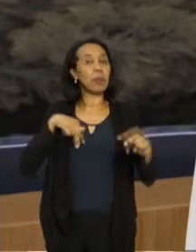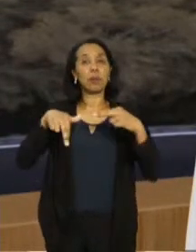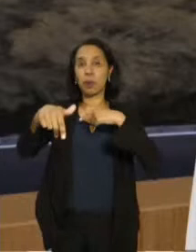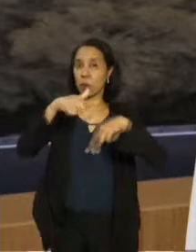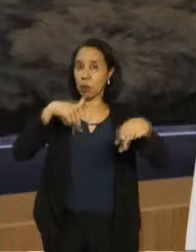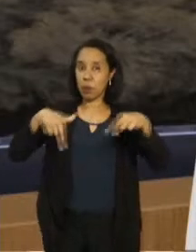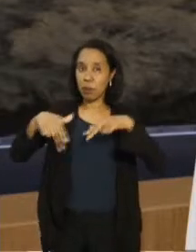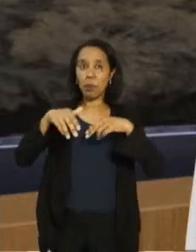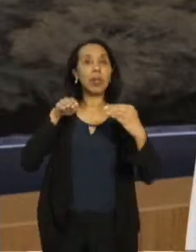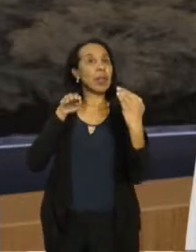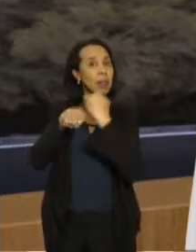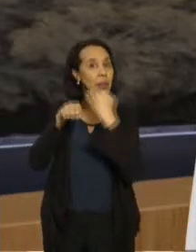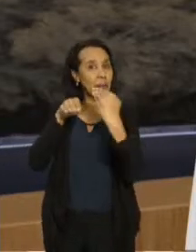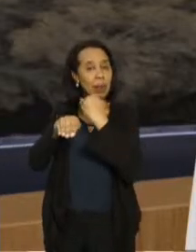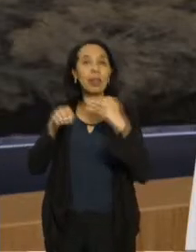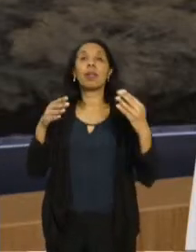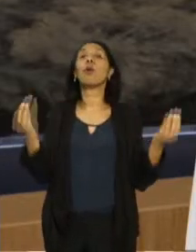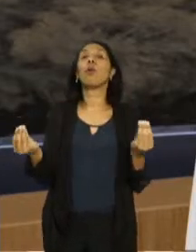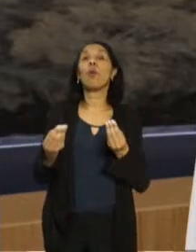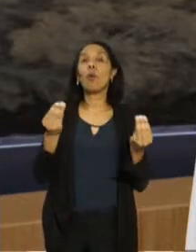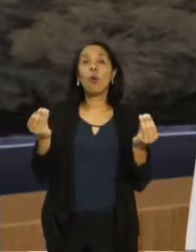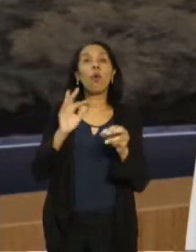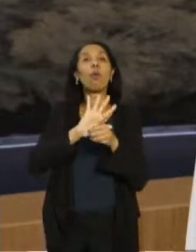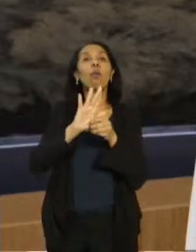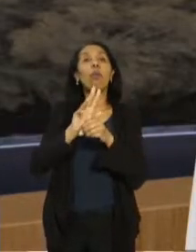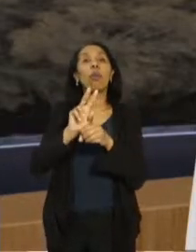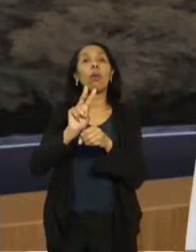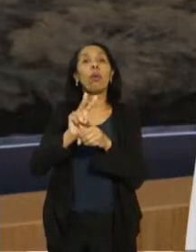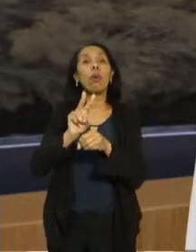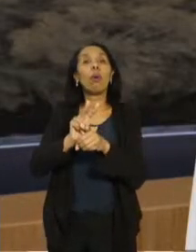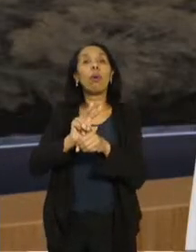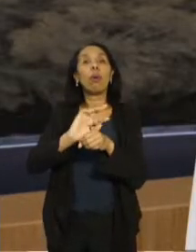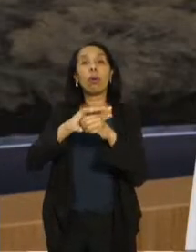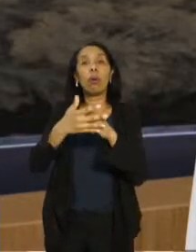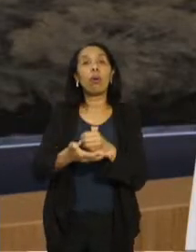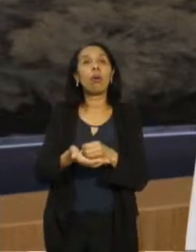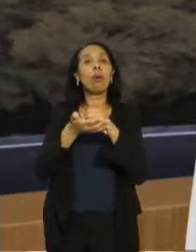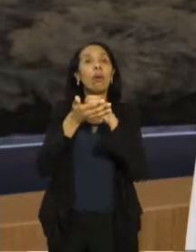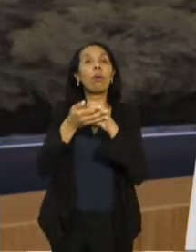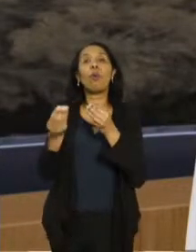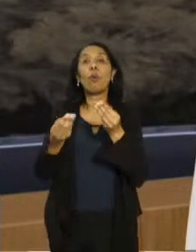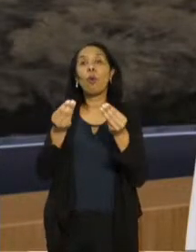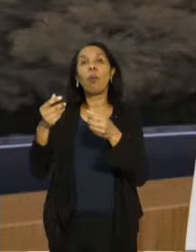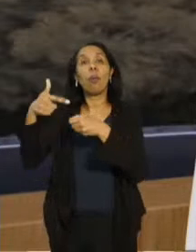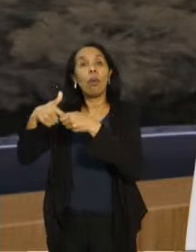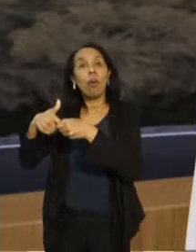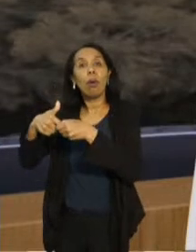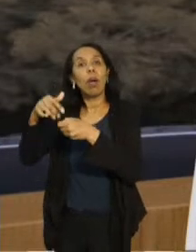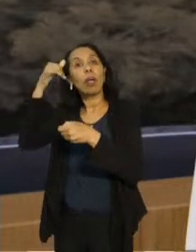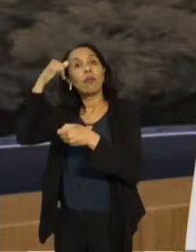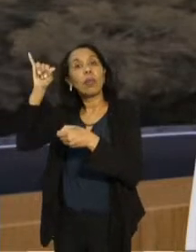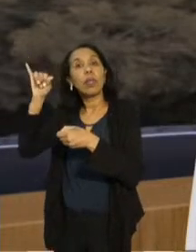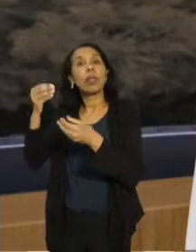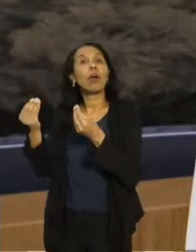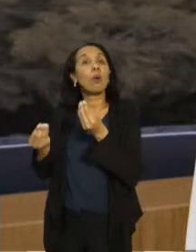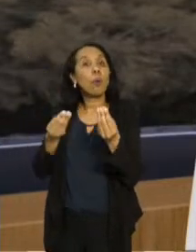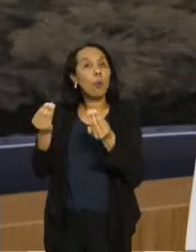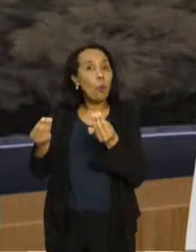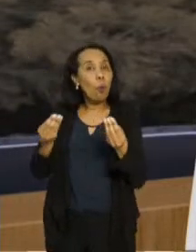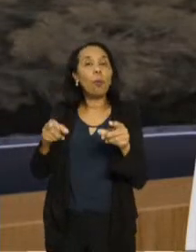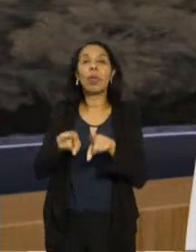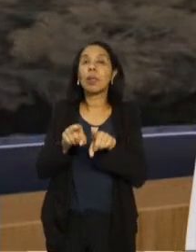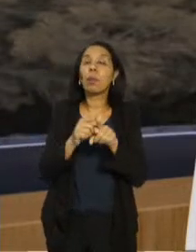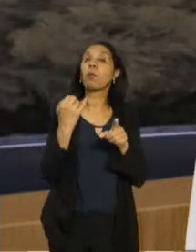mobilidade urbana sustentável, como fazê-la, a questão da importância dos combustíveis alternativos,